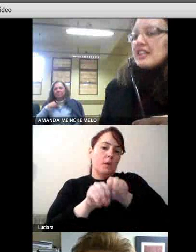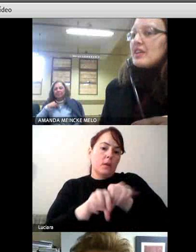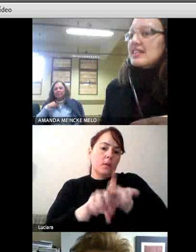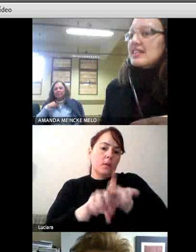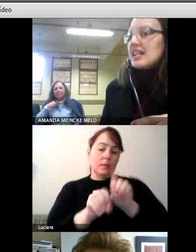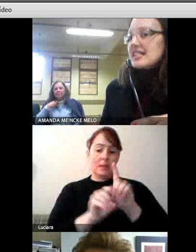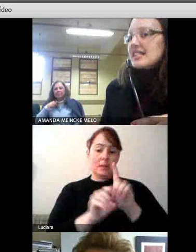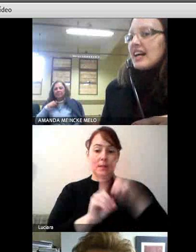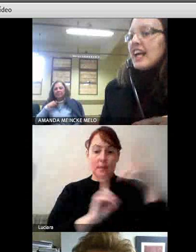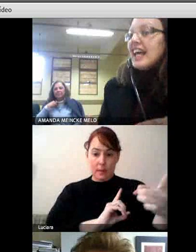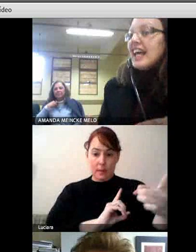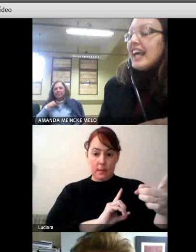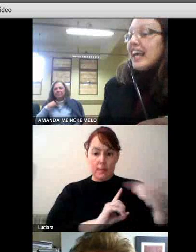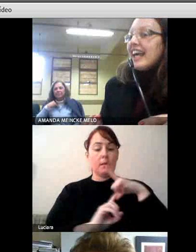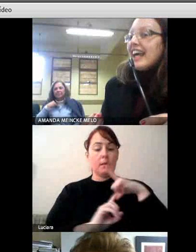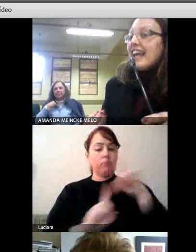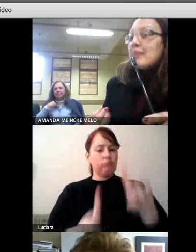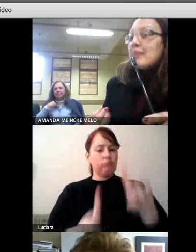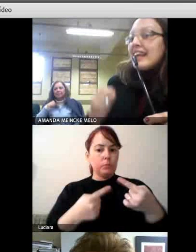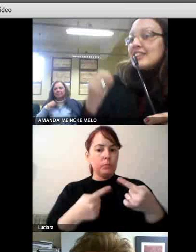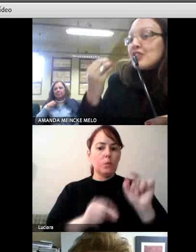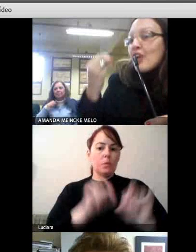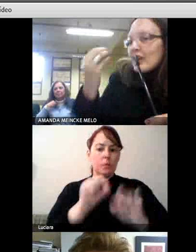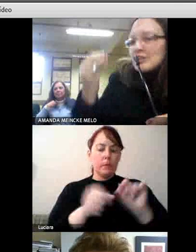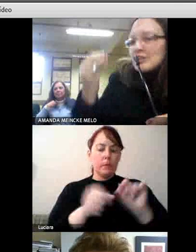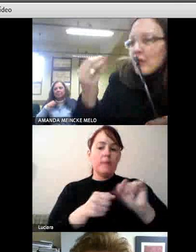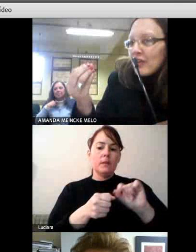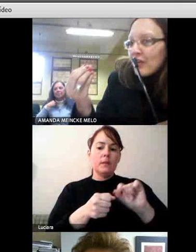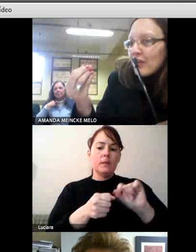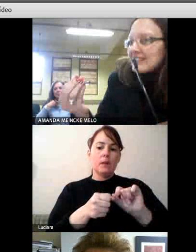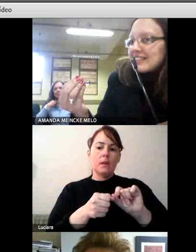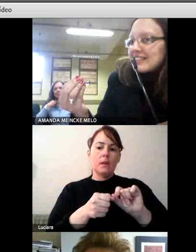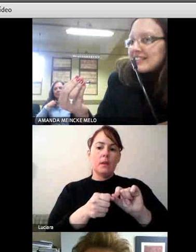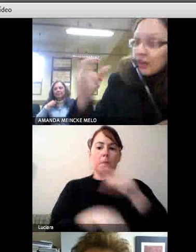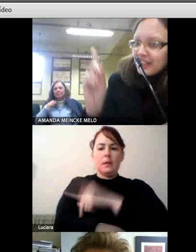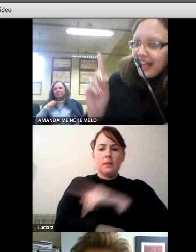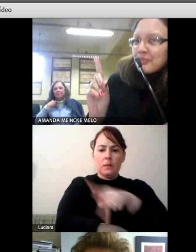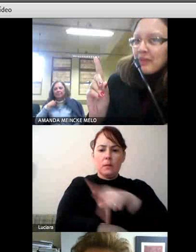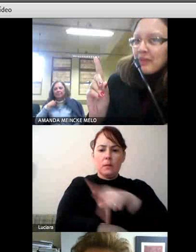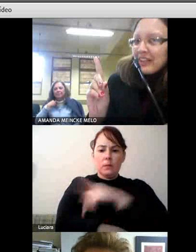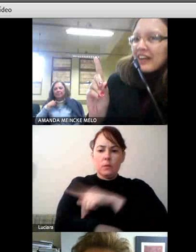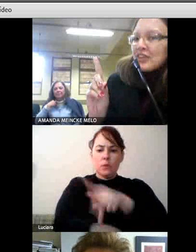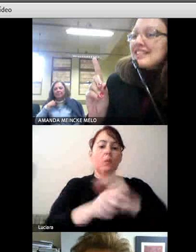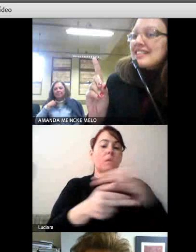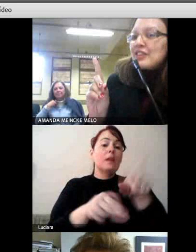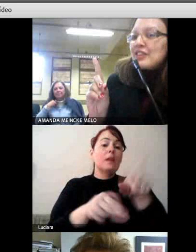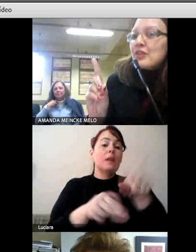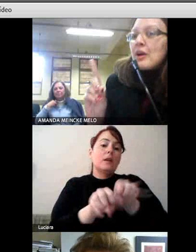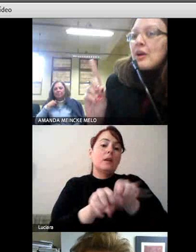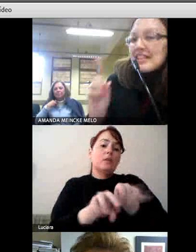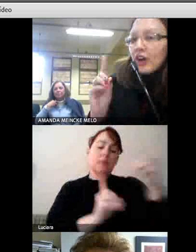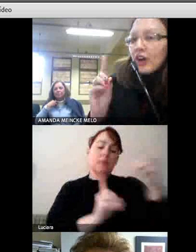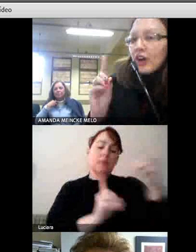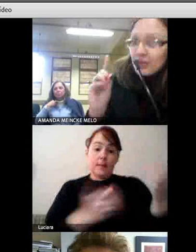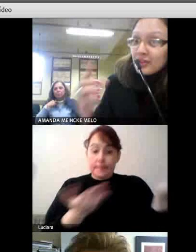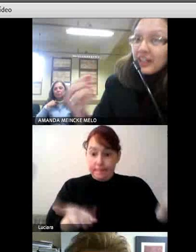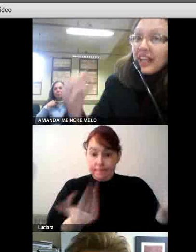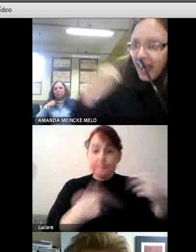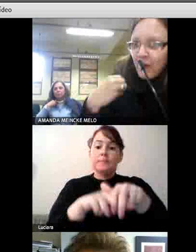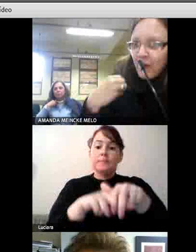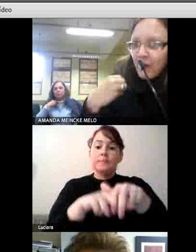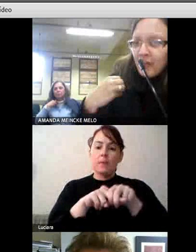educação à distância. E para isso, nós, professores, eu não sou da área de pedagogia ou licenciatura, mas eu noto